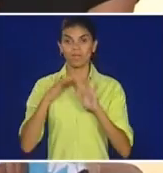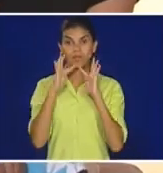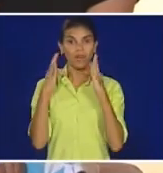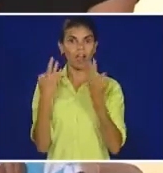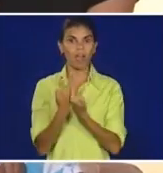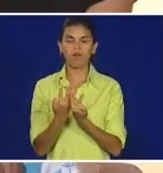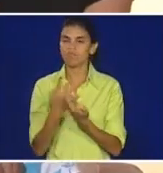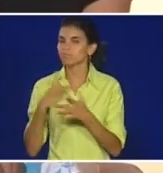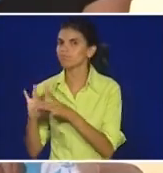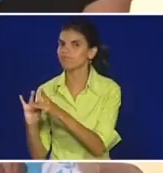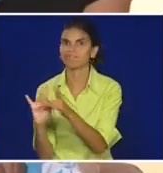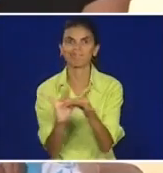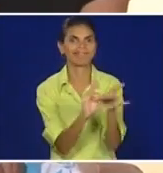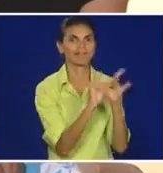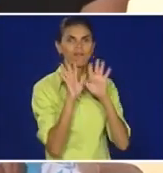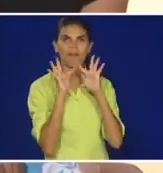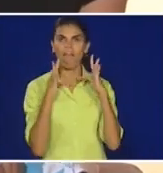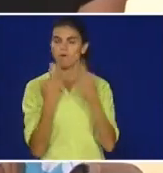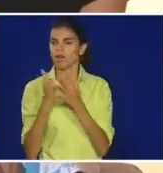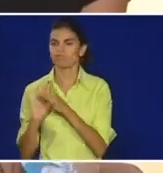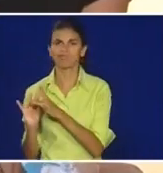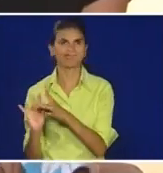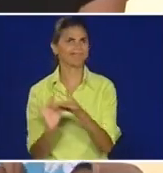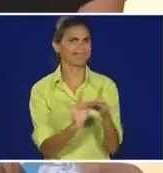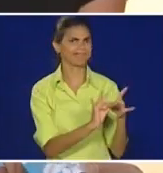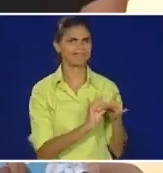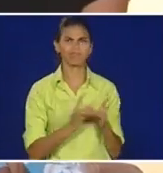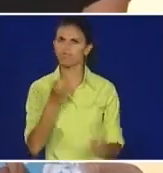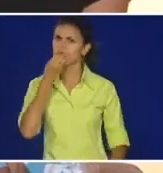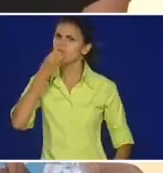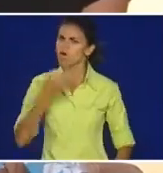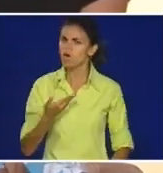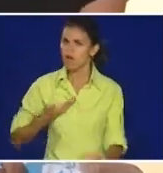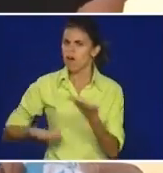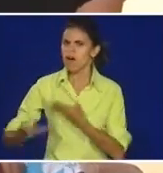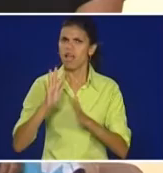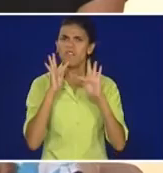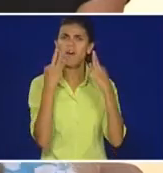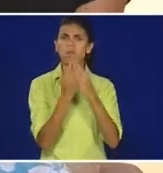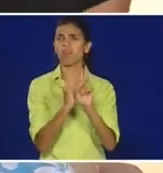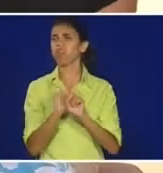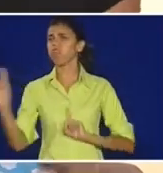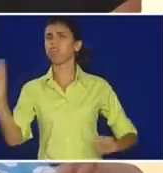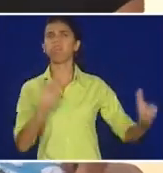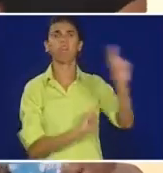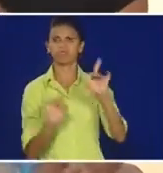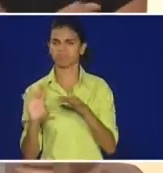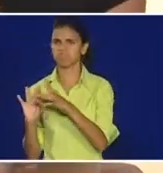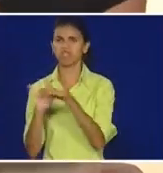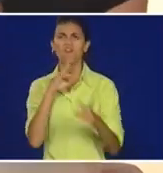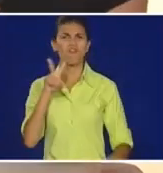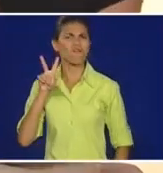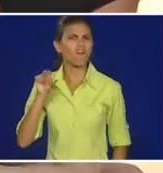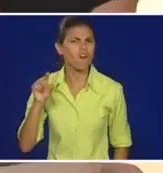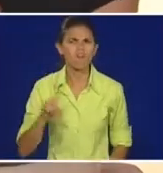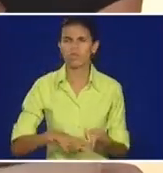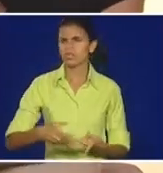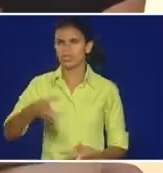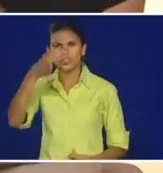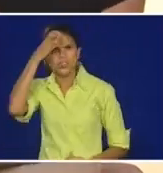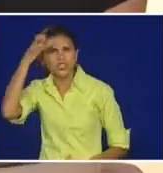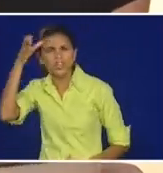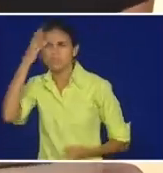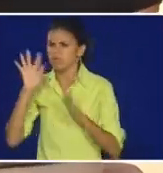familiar, sabe? Foi muito bom, aproximou a família inteira, avós, tios, todo mundo participou